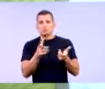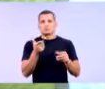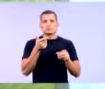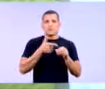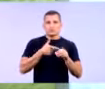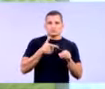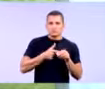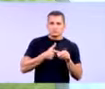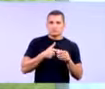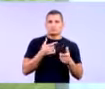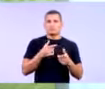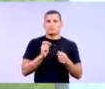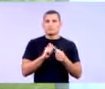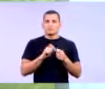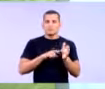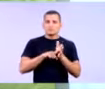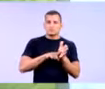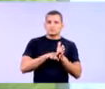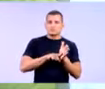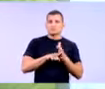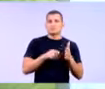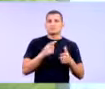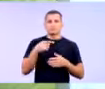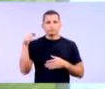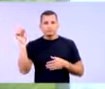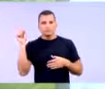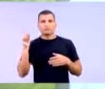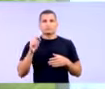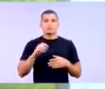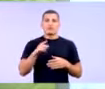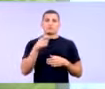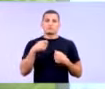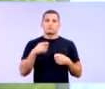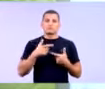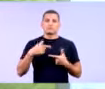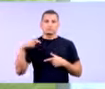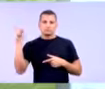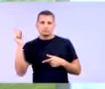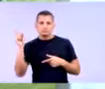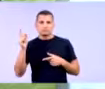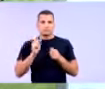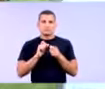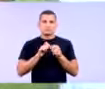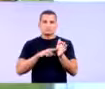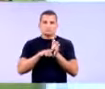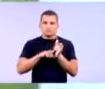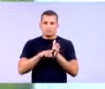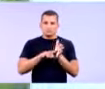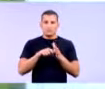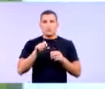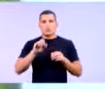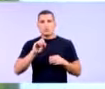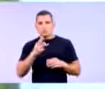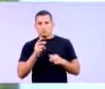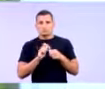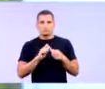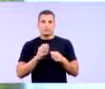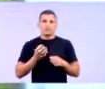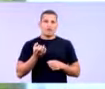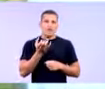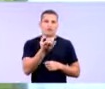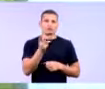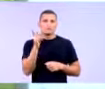repente para fazer uma pesquisa de campo, se você teve que se deslocar, né, se você precisou fazer uma viagem, por exemplo, de Porto